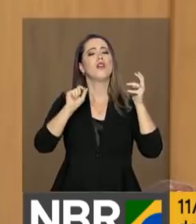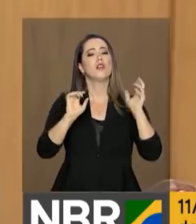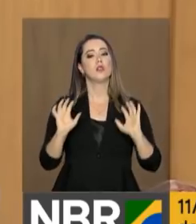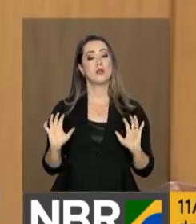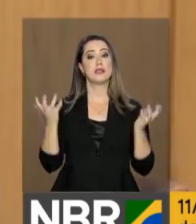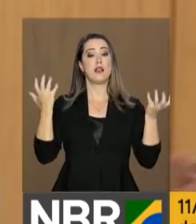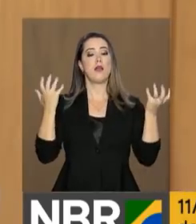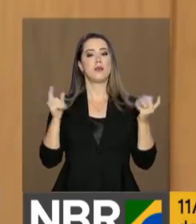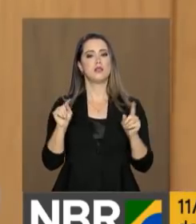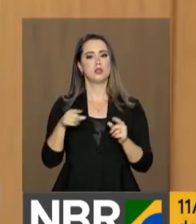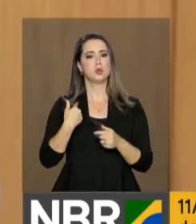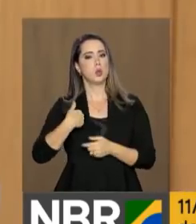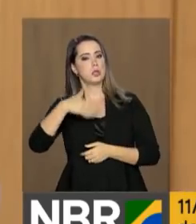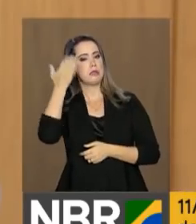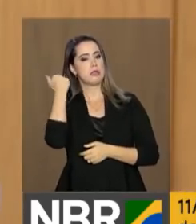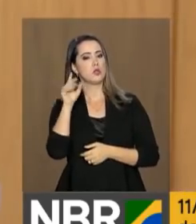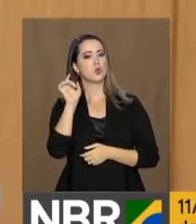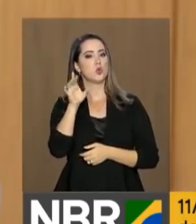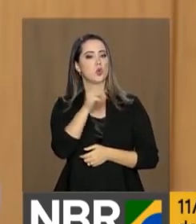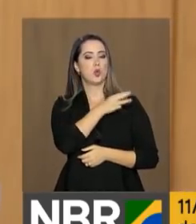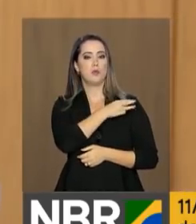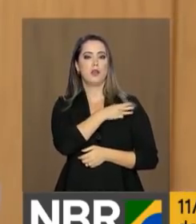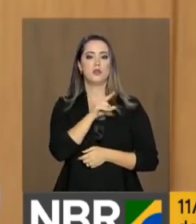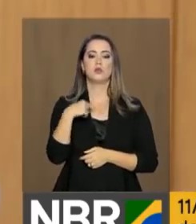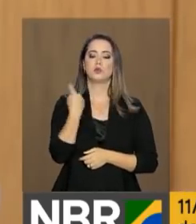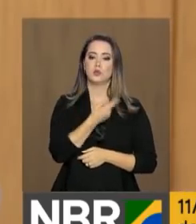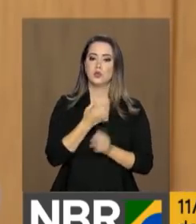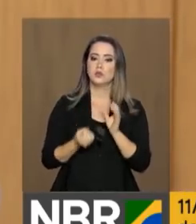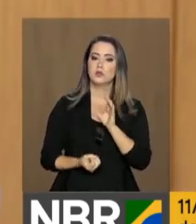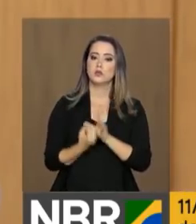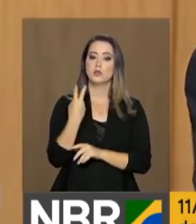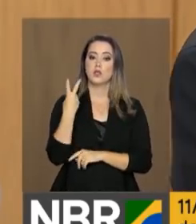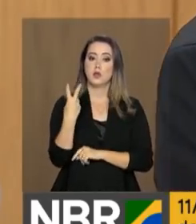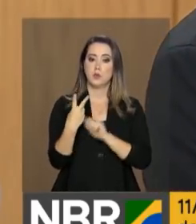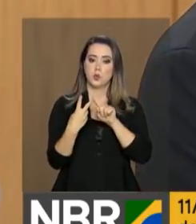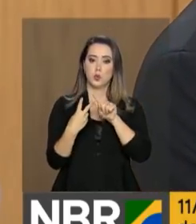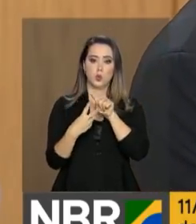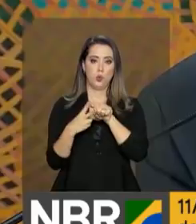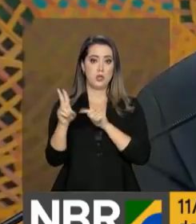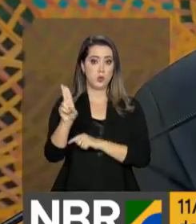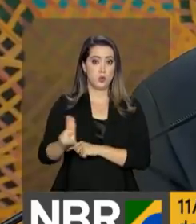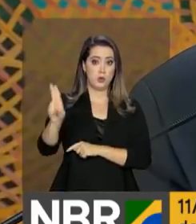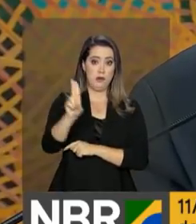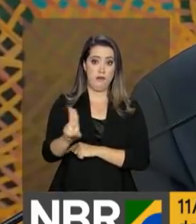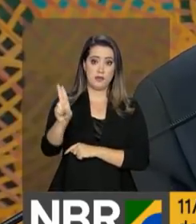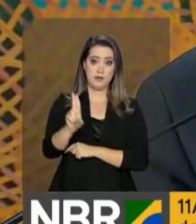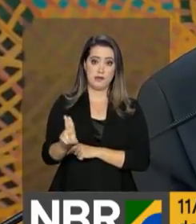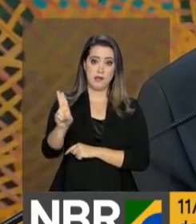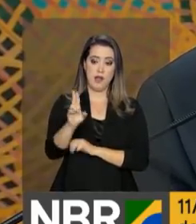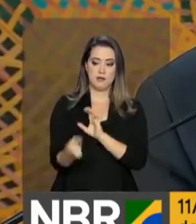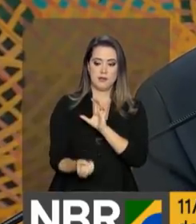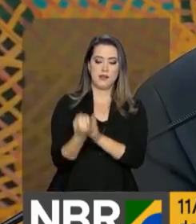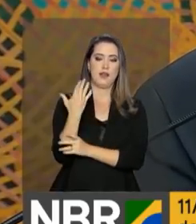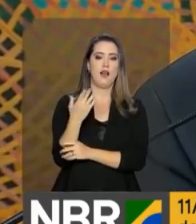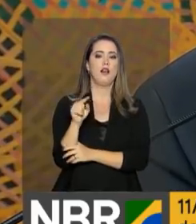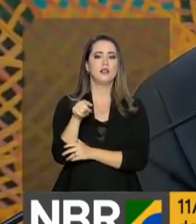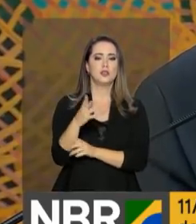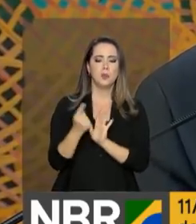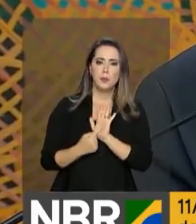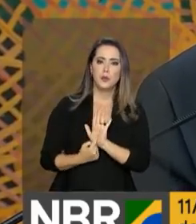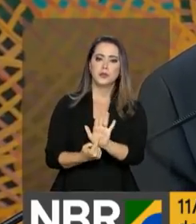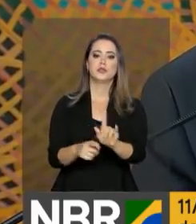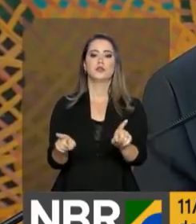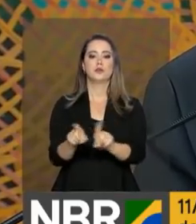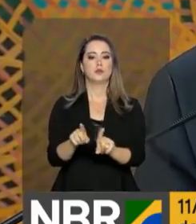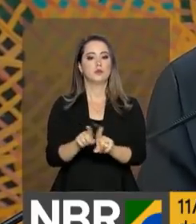estamos ficando no ensino médio mas não ficamos as duas universidades aqui e outras que também foram criadas estão a revelar